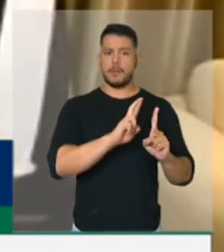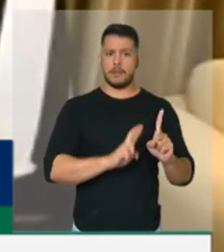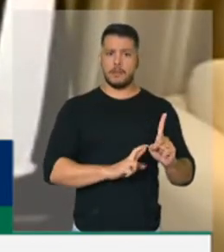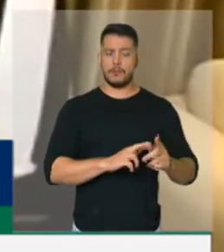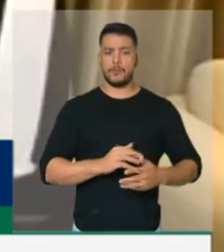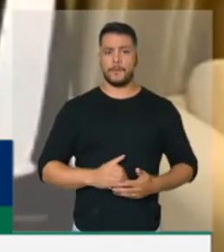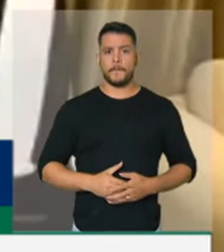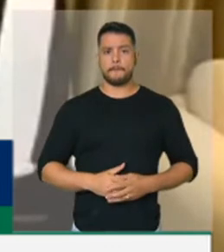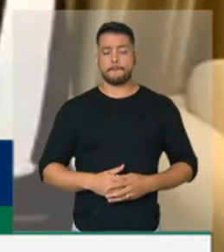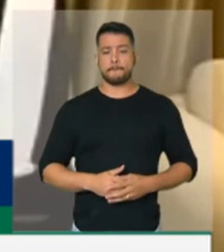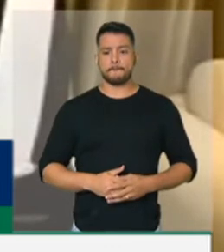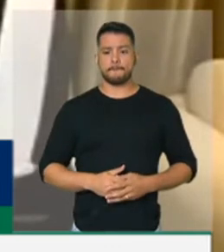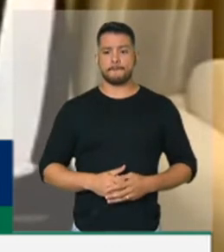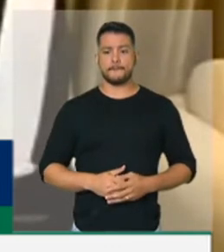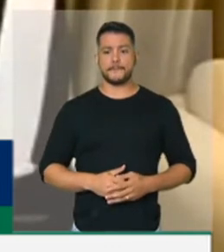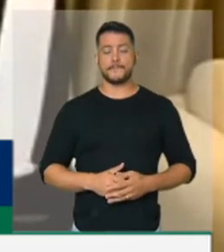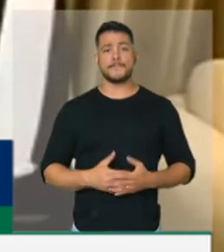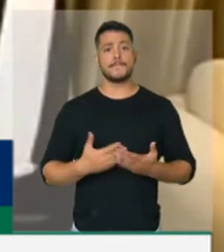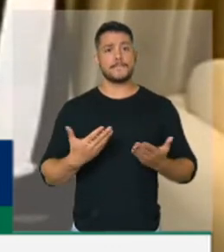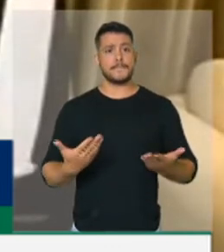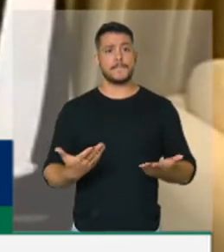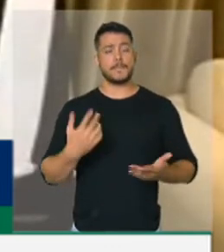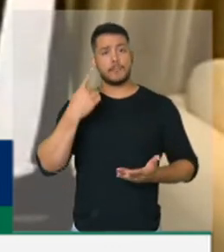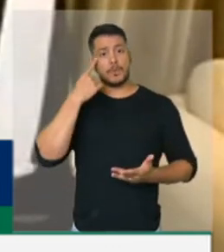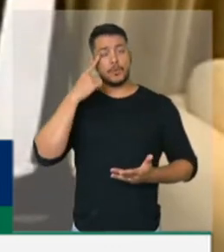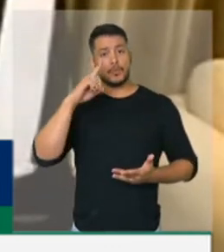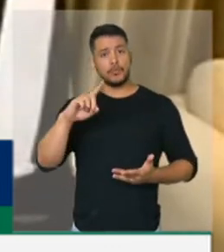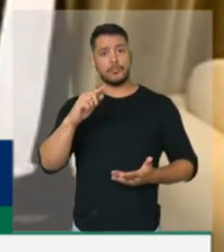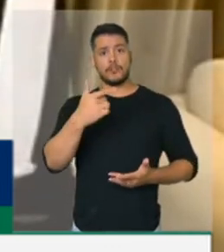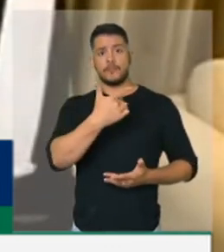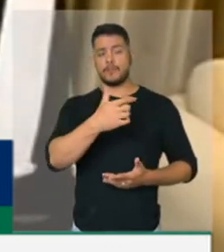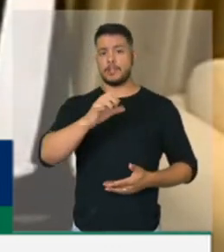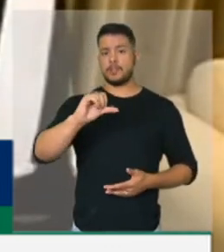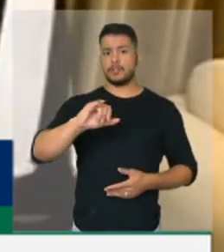anexo. Ocorre que, em 29 de